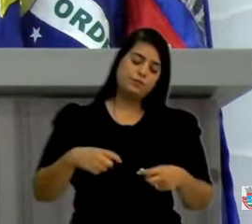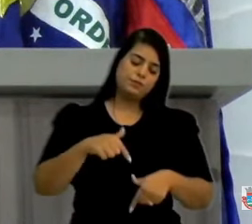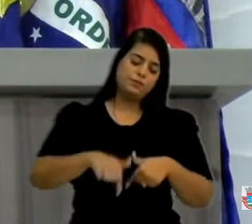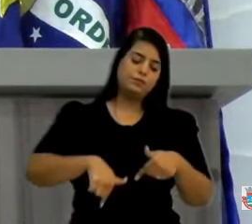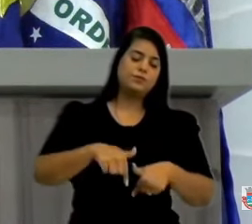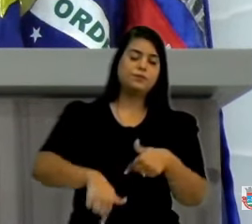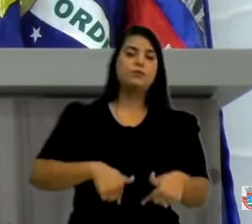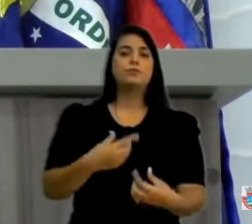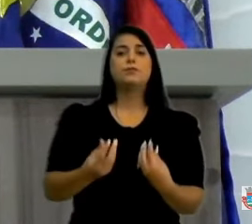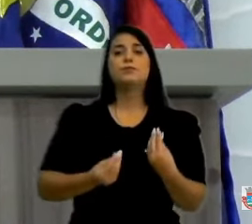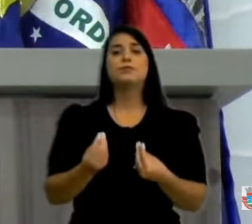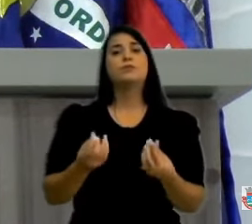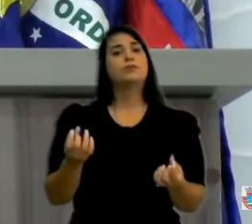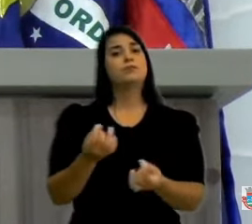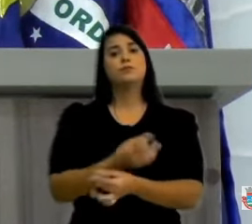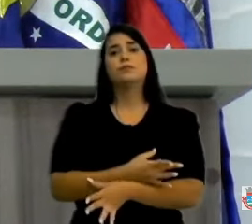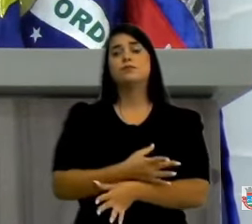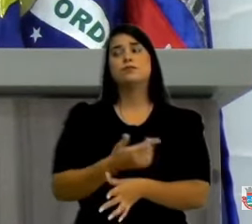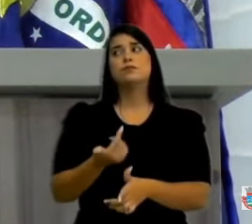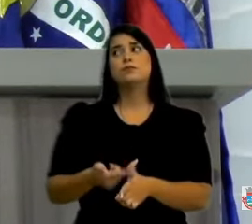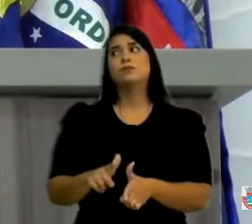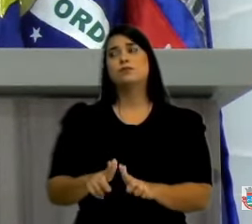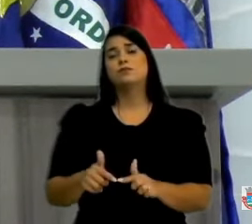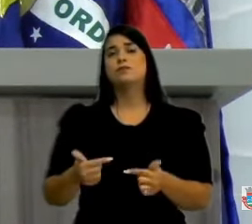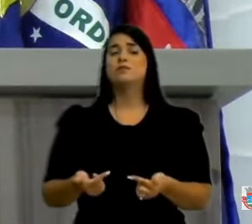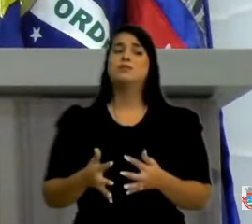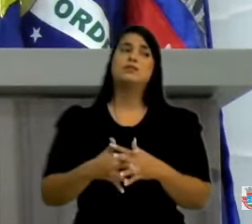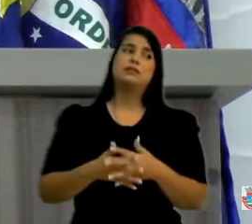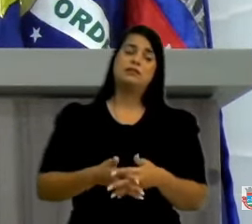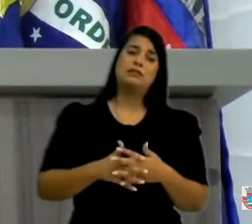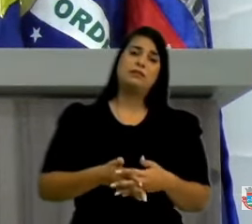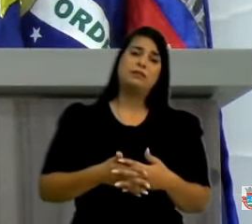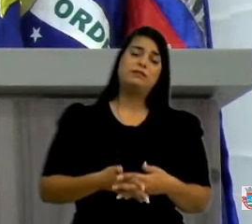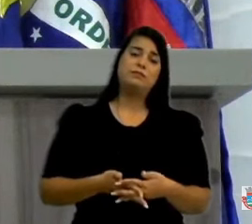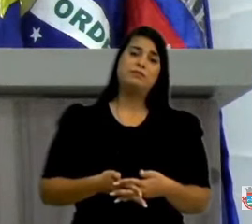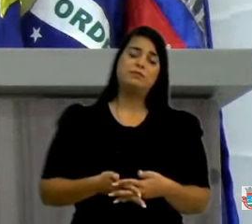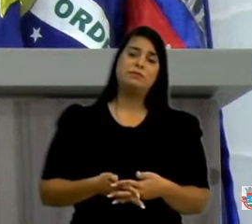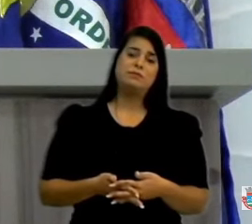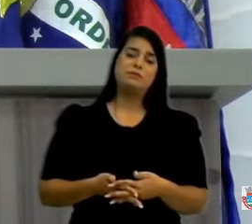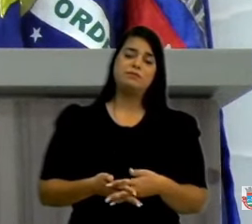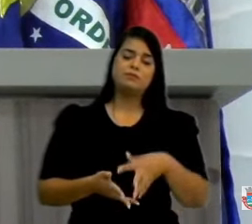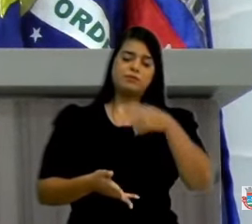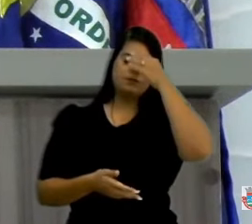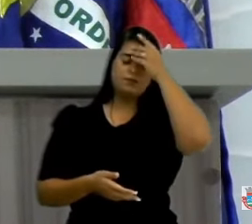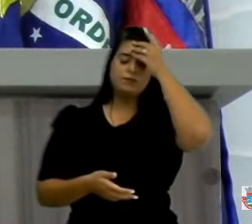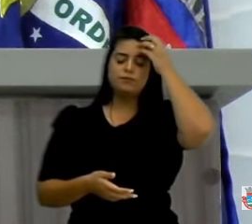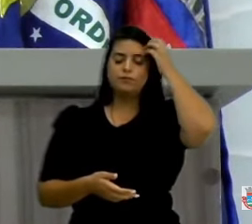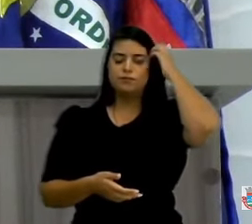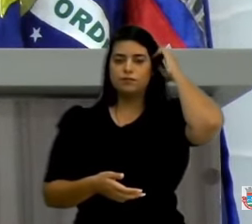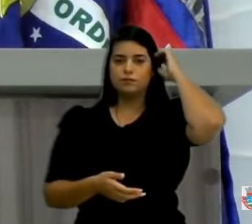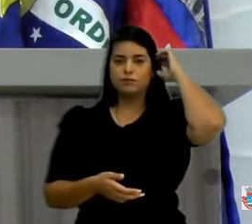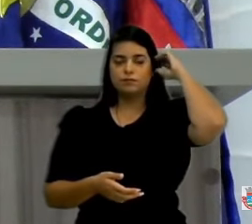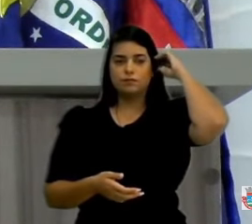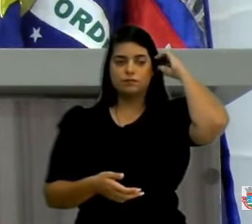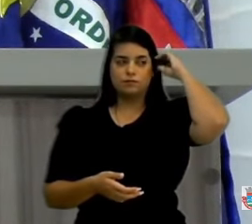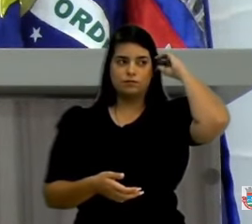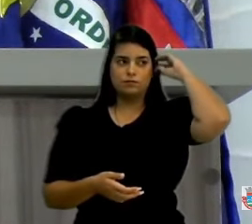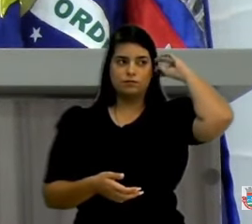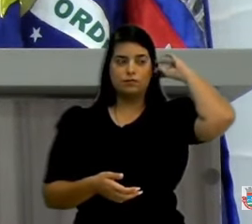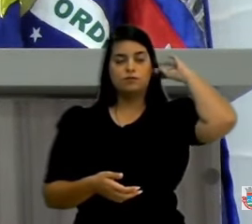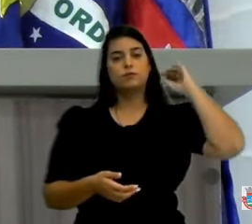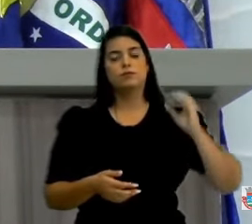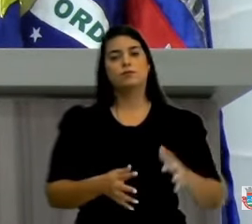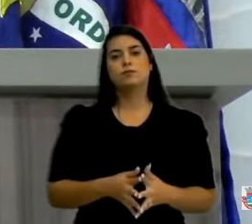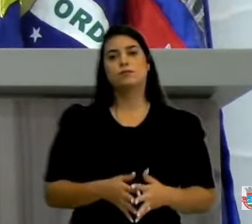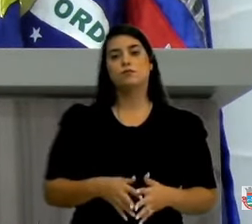que pode fazer. Agora, infelizmente, é complicado a situação desse exame de alta complexidade. E